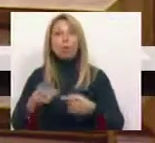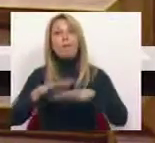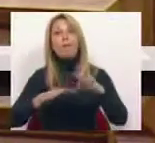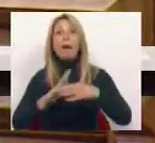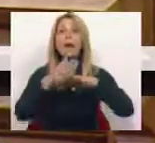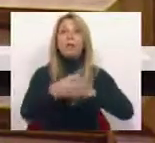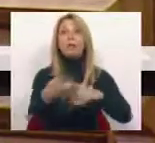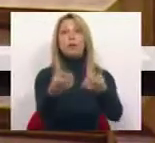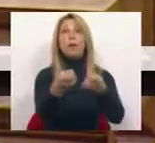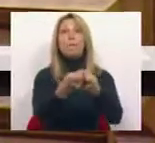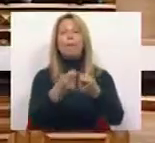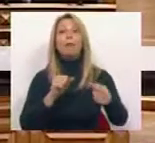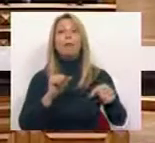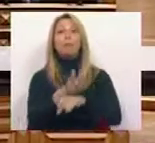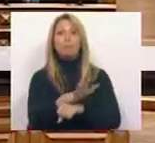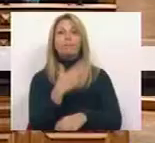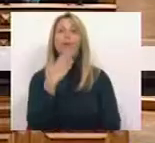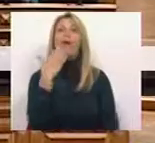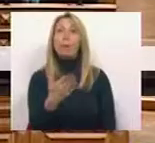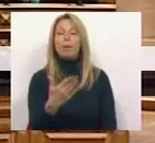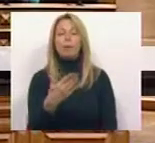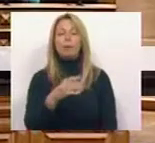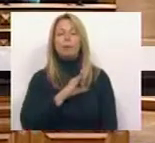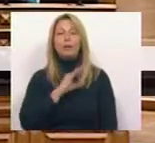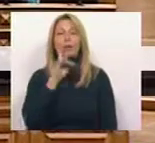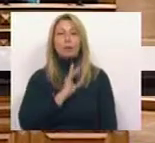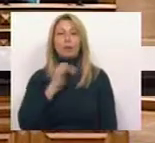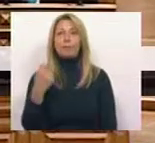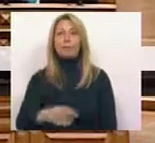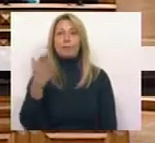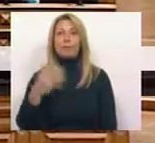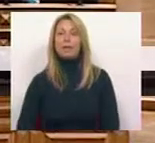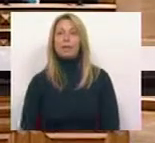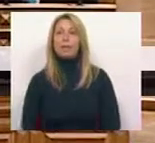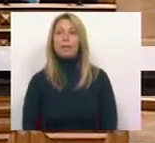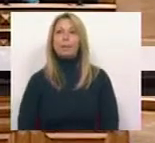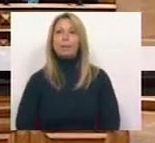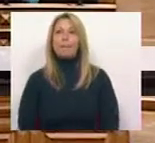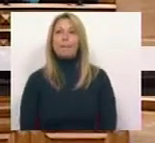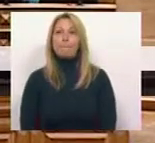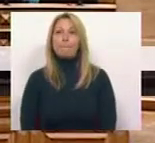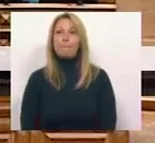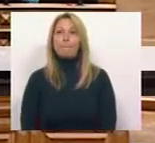Muito obrigada, Sr. Presidente. Eu acho piada, ninguém...